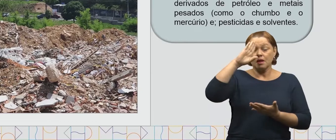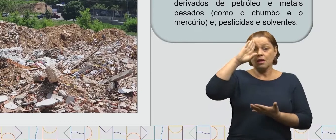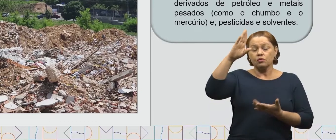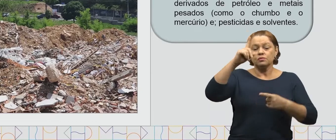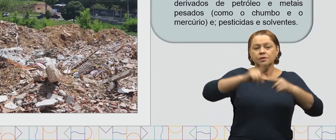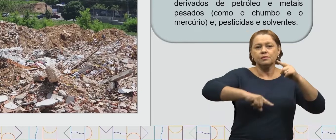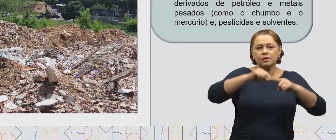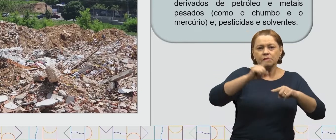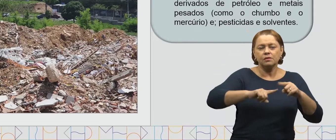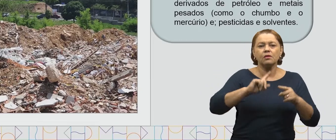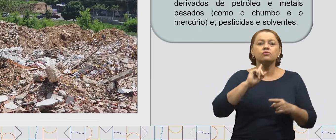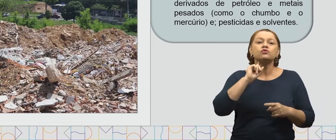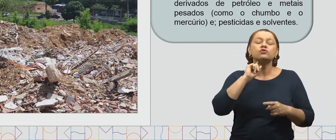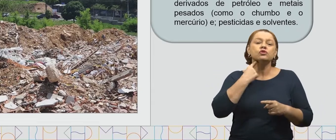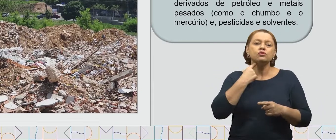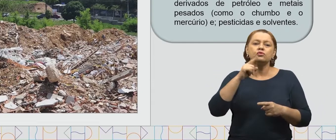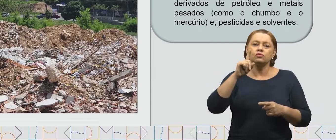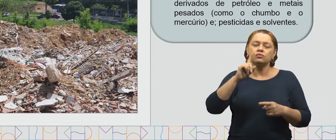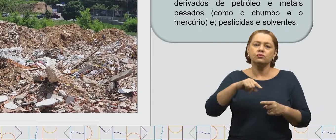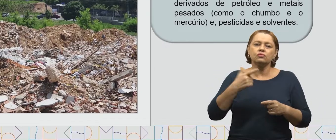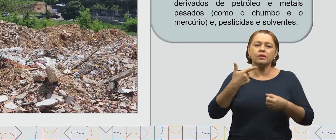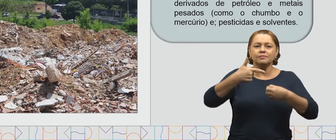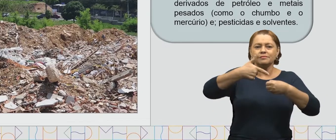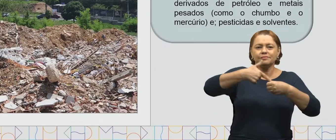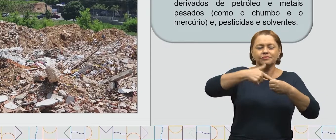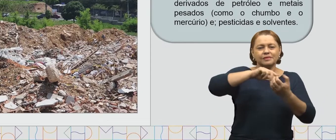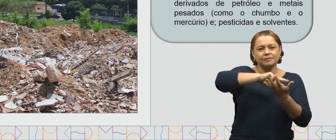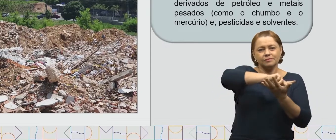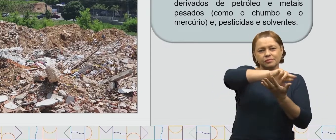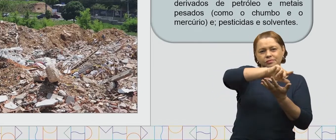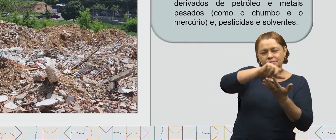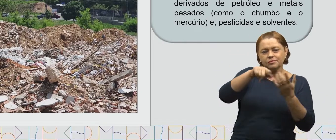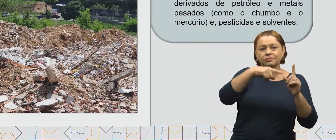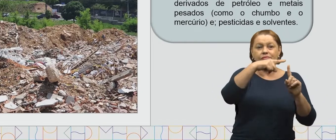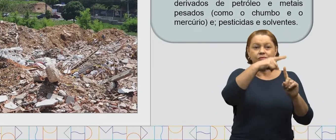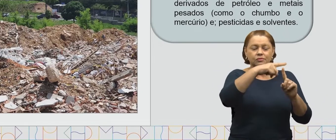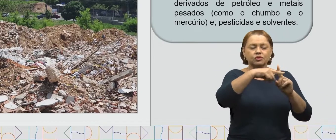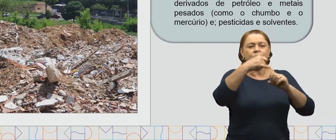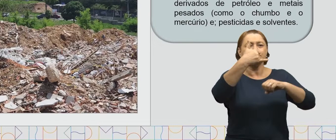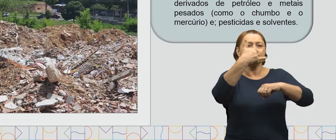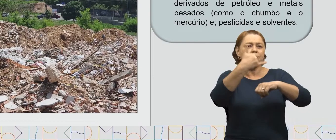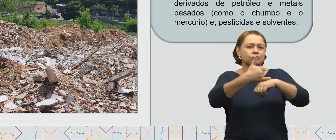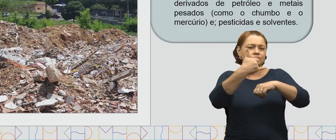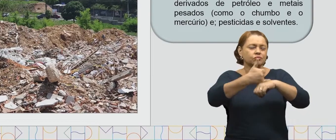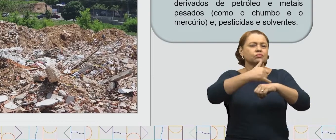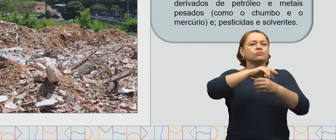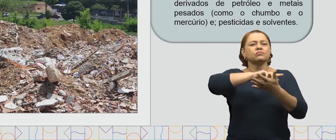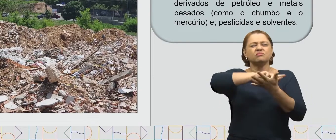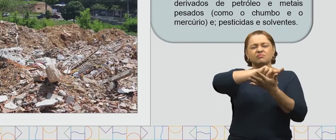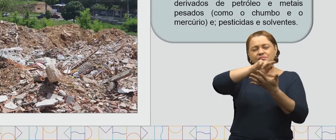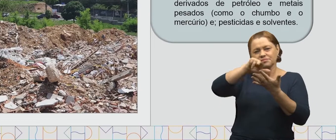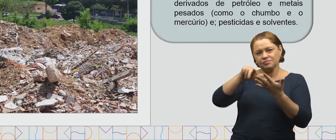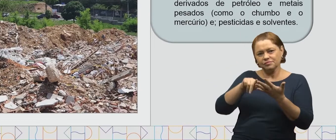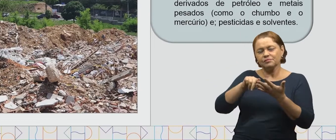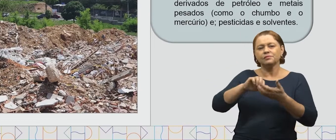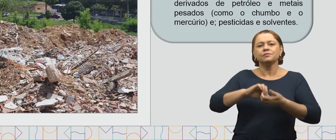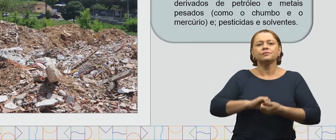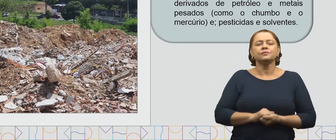elementos contaminadores são derivados de petróleo e metais pesados como chumbo e